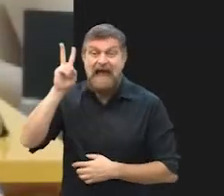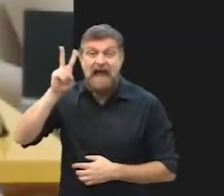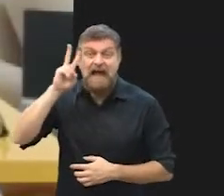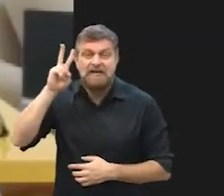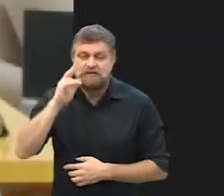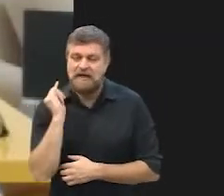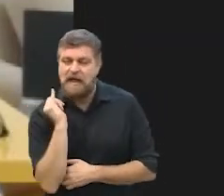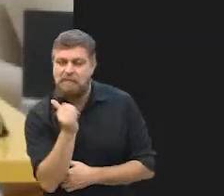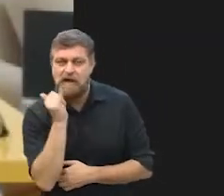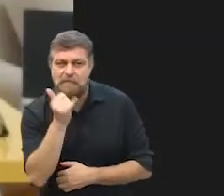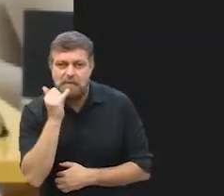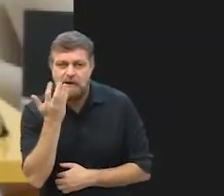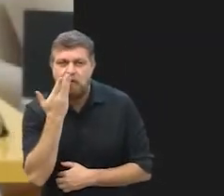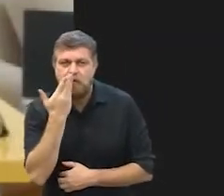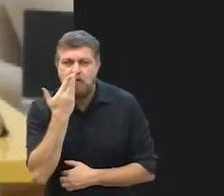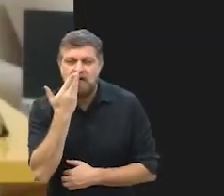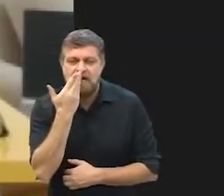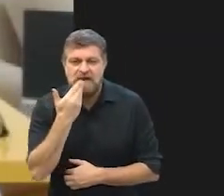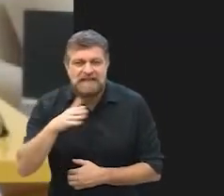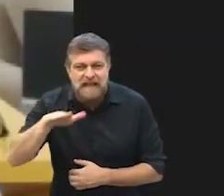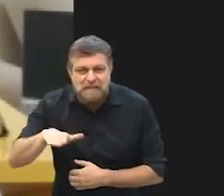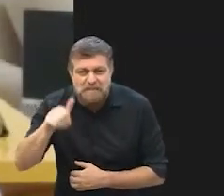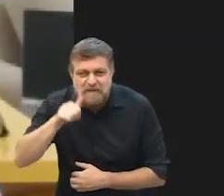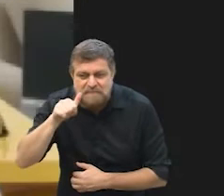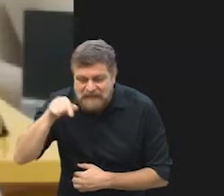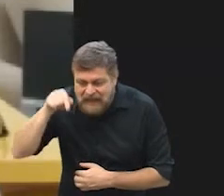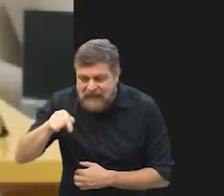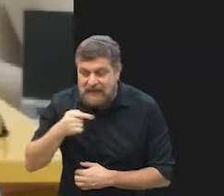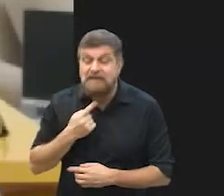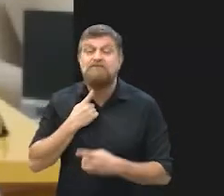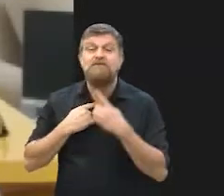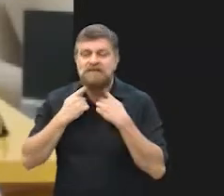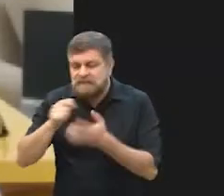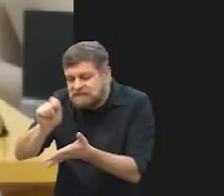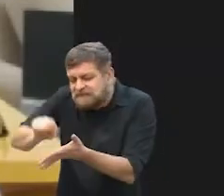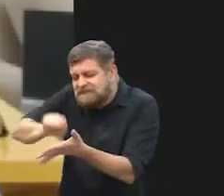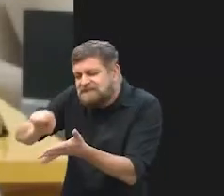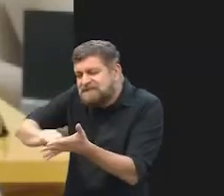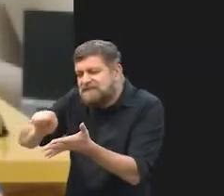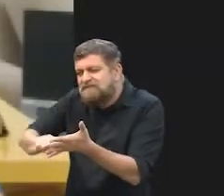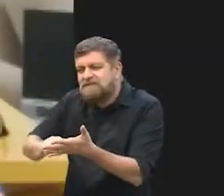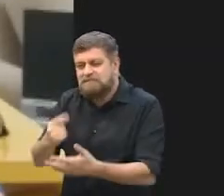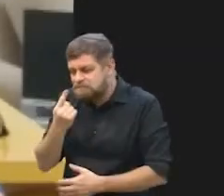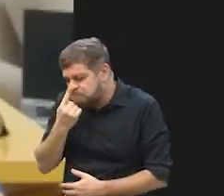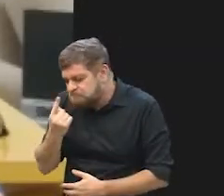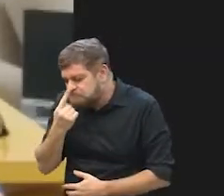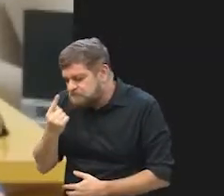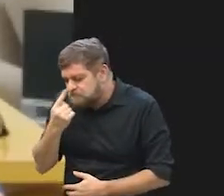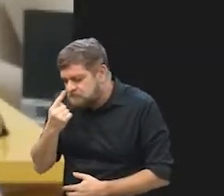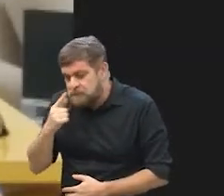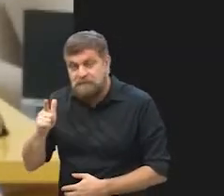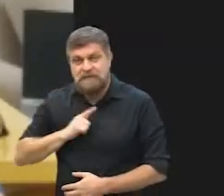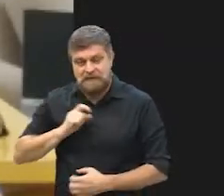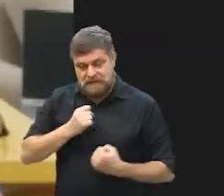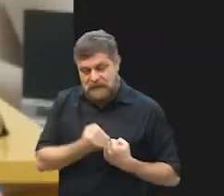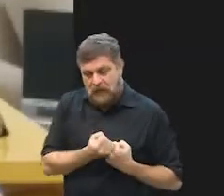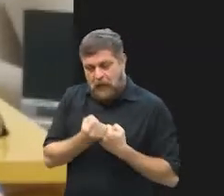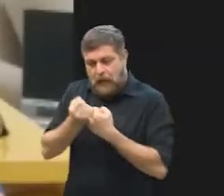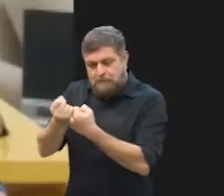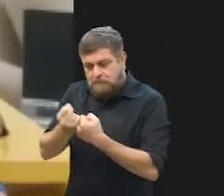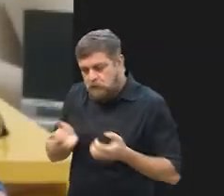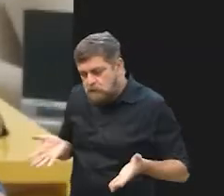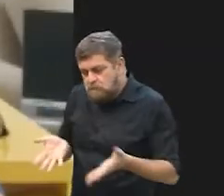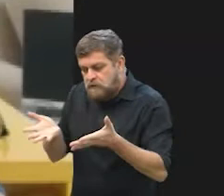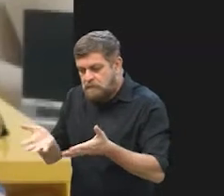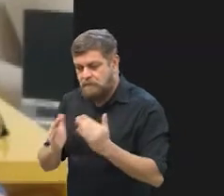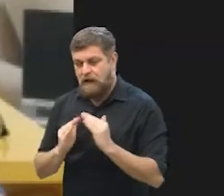uma menina que, desde cedo, tem essa inclinação para a escrita. Ela gosta de escrever e conta com a ajuda e o incentivo